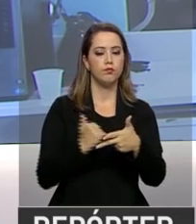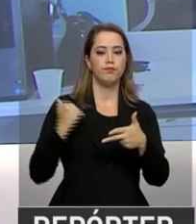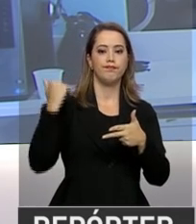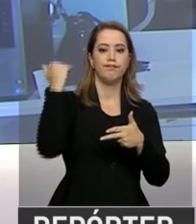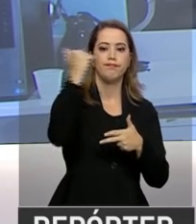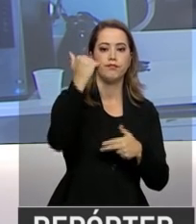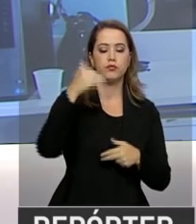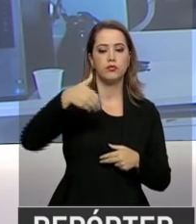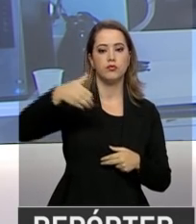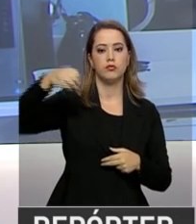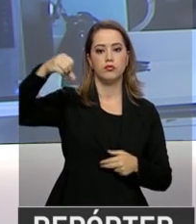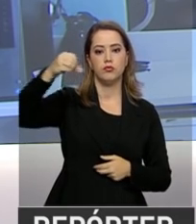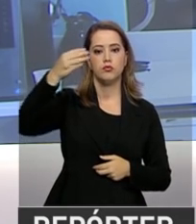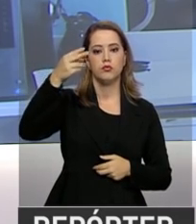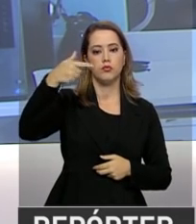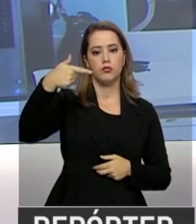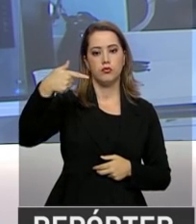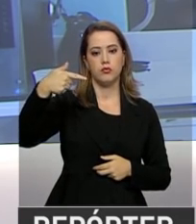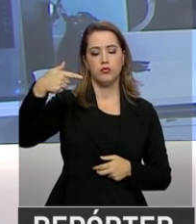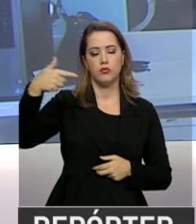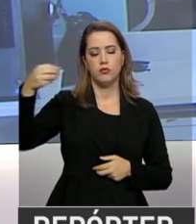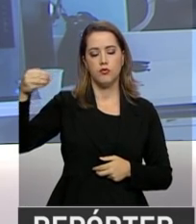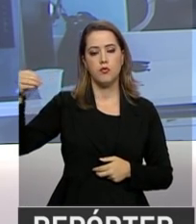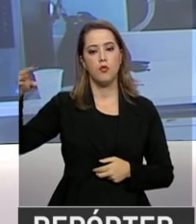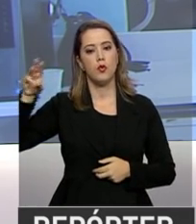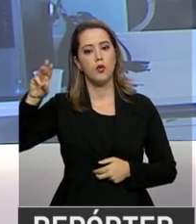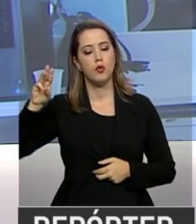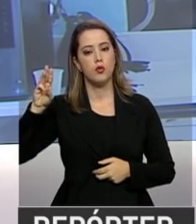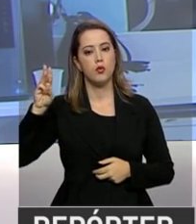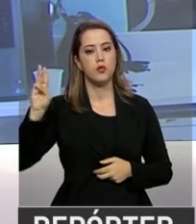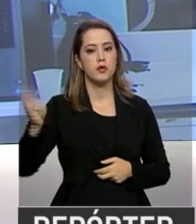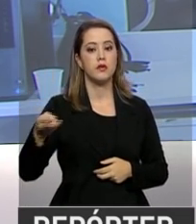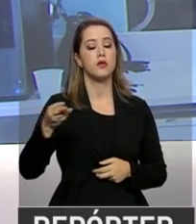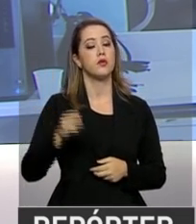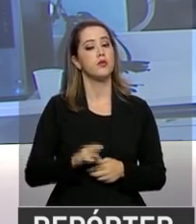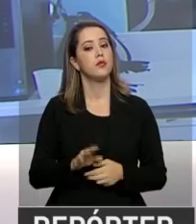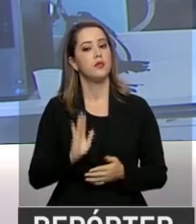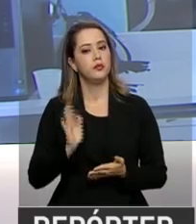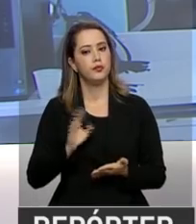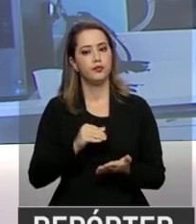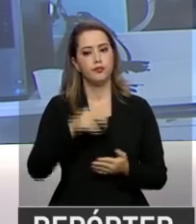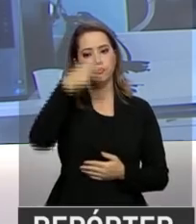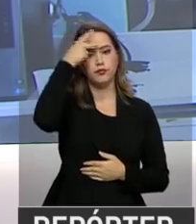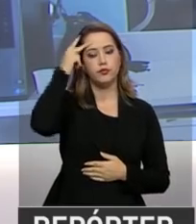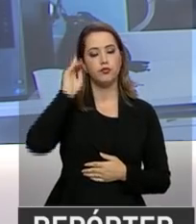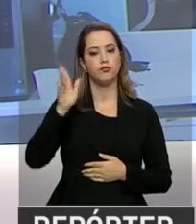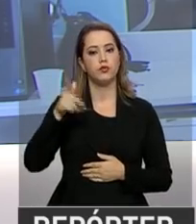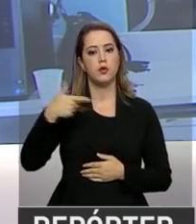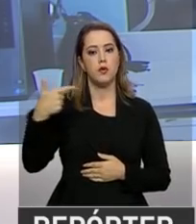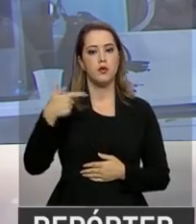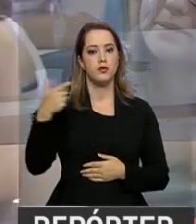os 9 milhões e 200 mil candidatos. É o segundo maior número na história do Enem.